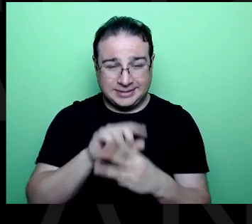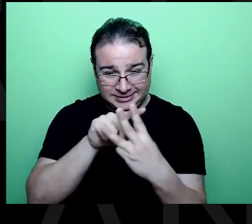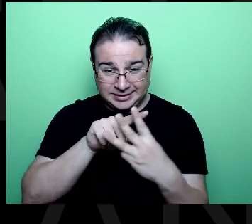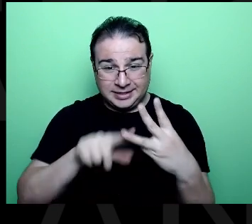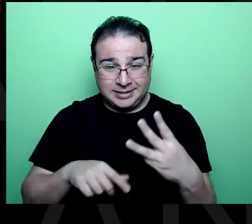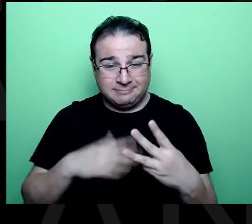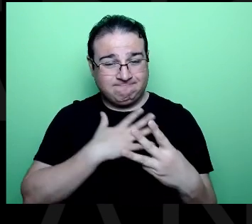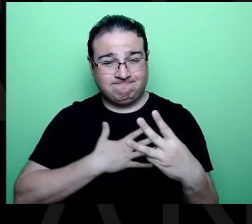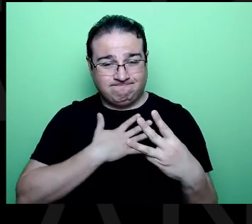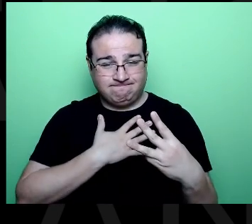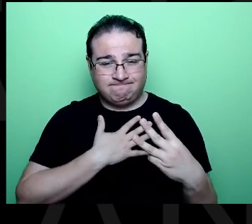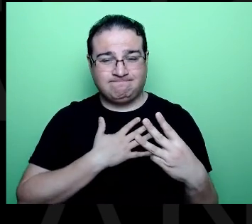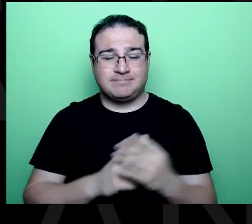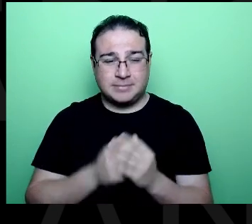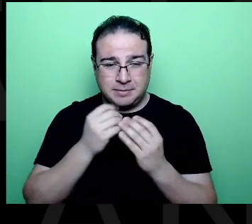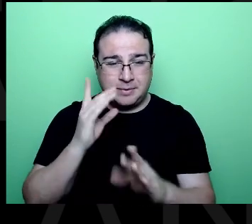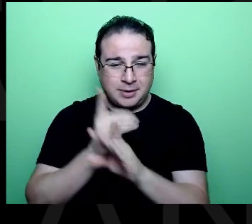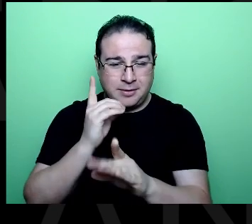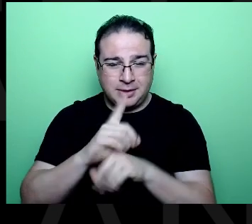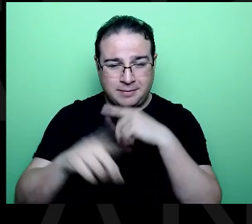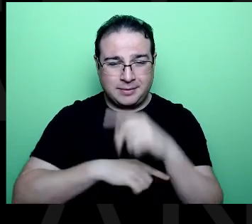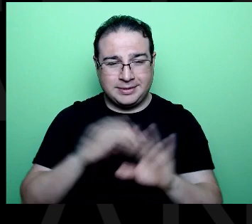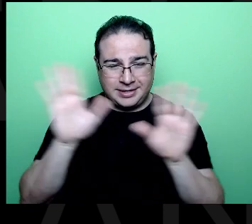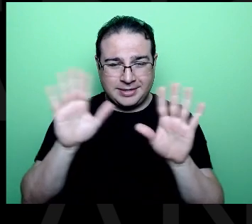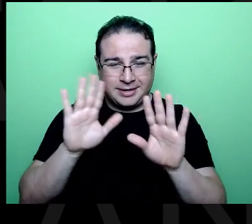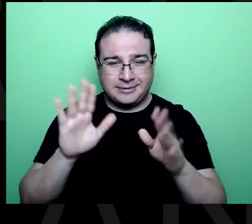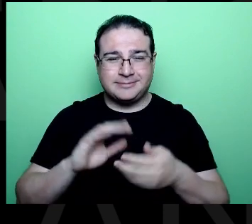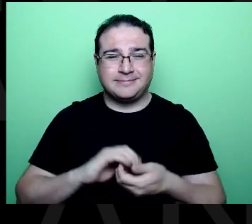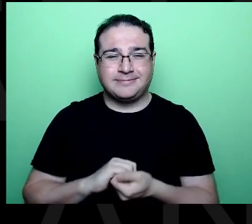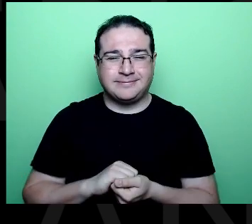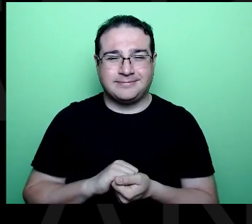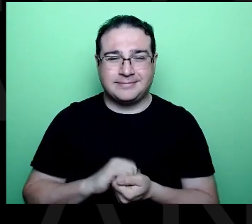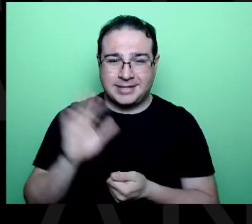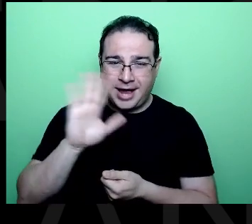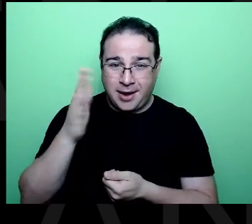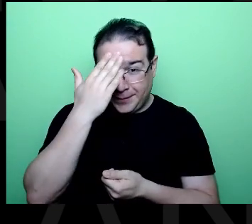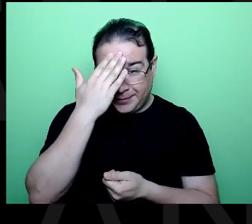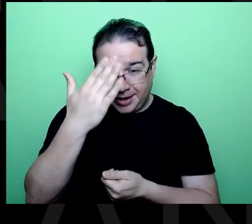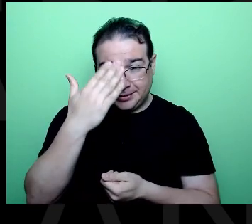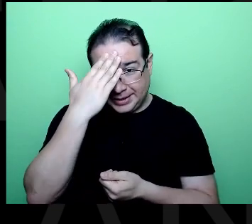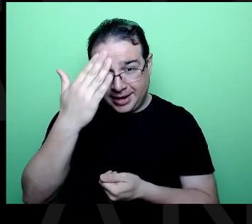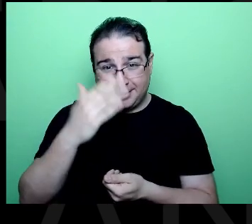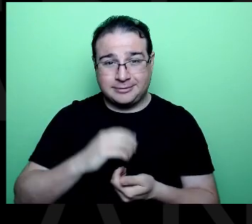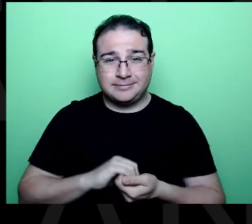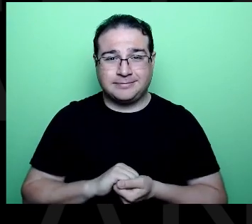adoramos, né? Até a próxima. Adorei. Sem Até dúvida. a próxima. Tchau, gente. Obrigada. Tchau, obrigado. Obrigado.